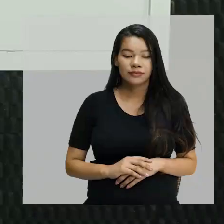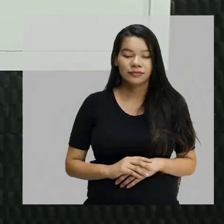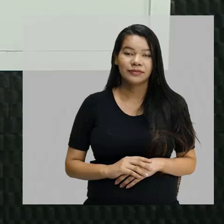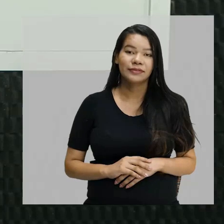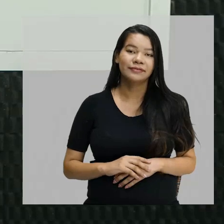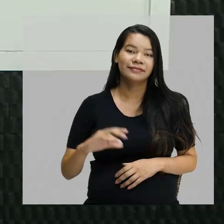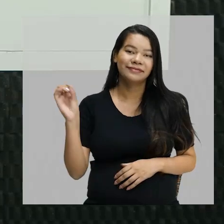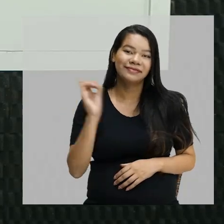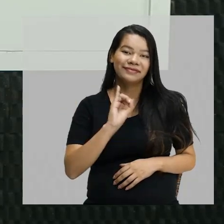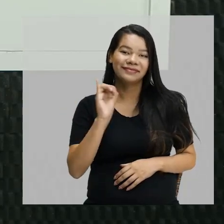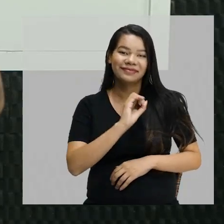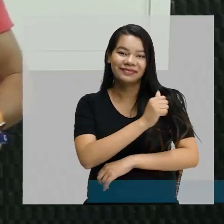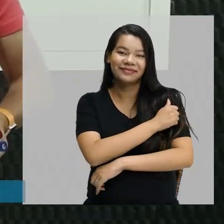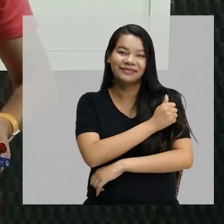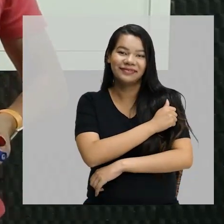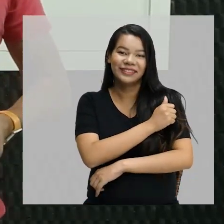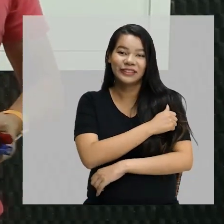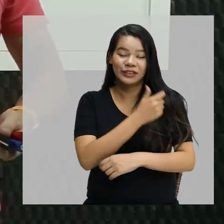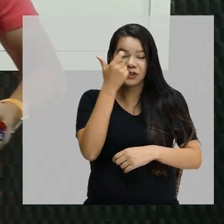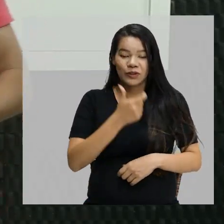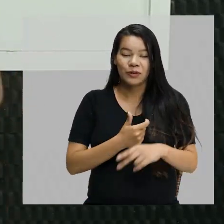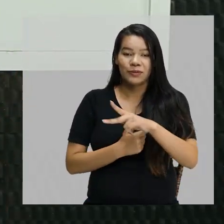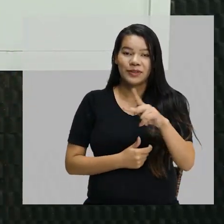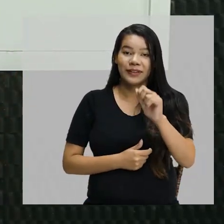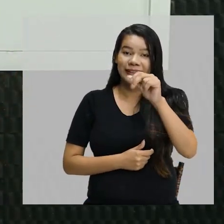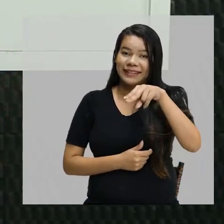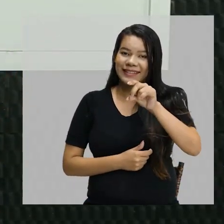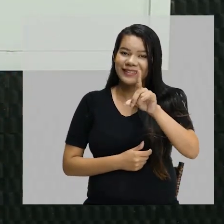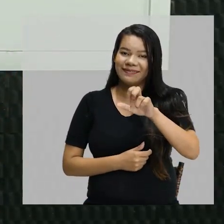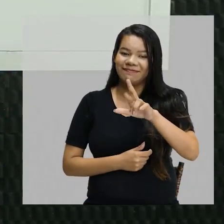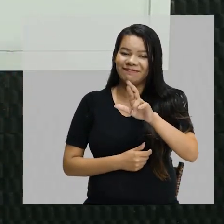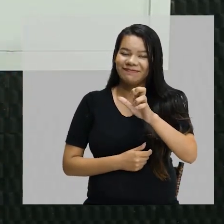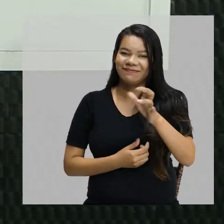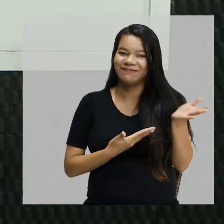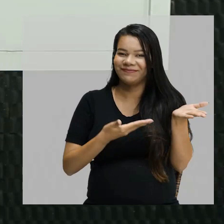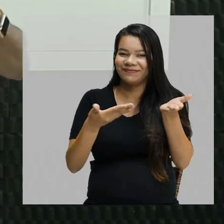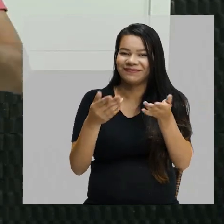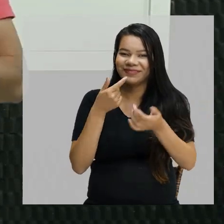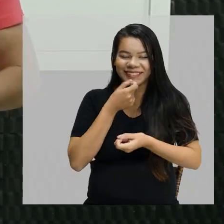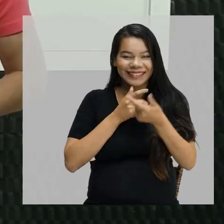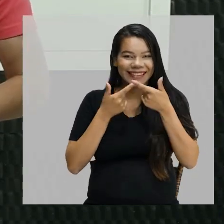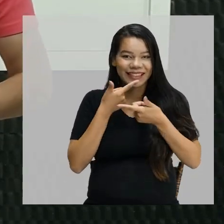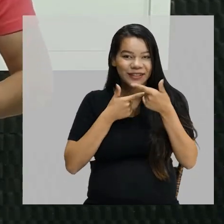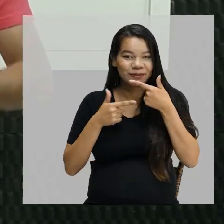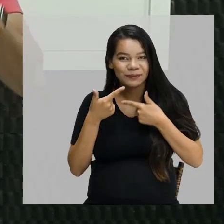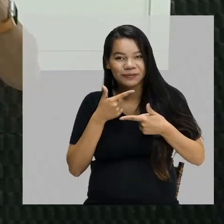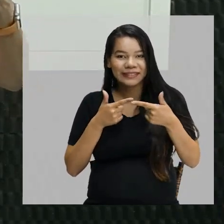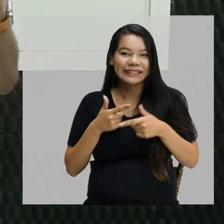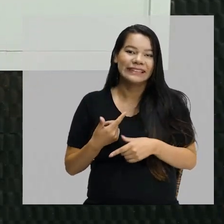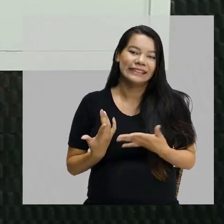fala meus queridos alunos mais uma vez aqui é professor André Luiz com sorriso no rosto agora né Sabe que de vez em quando a gente tem essa